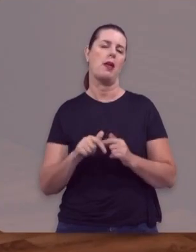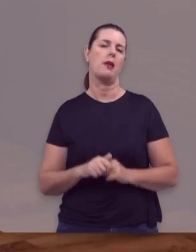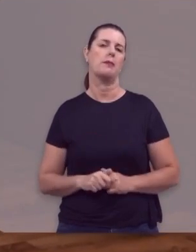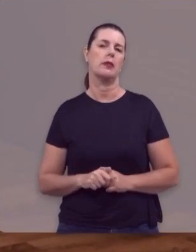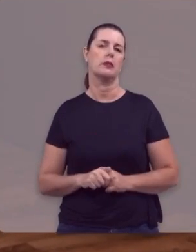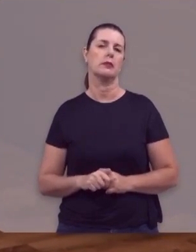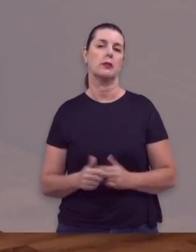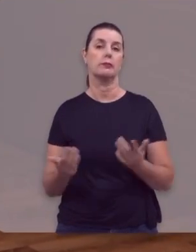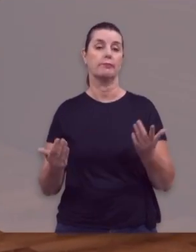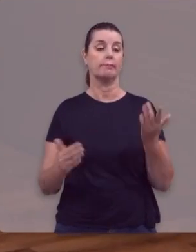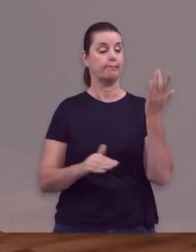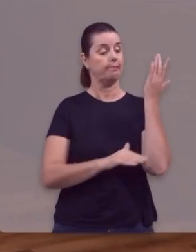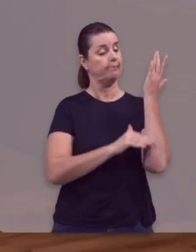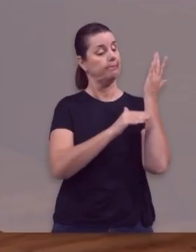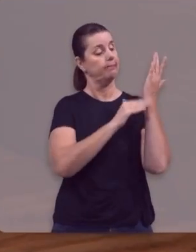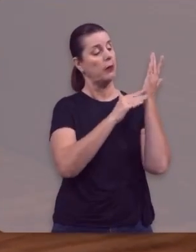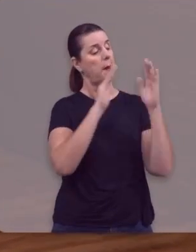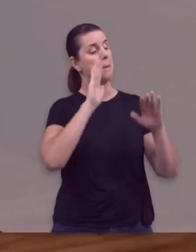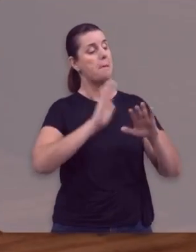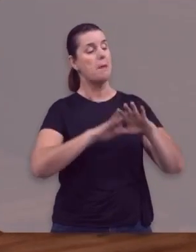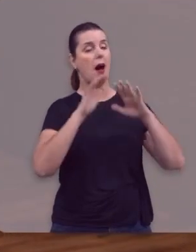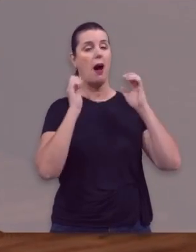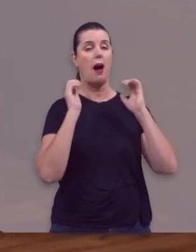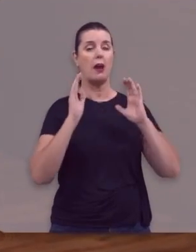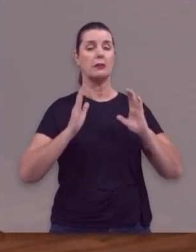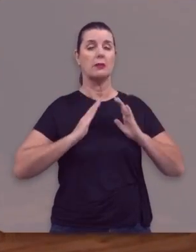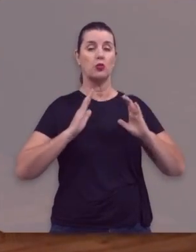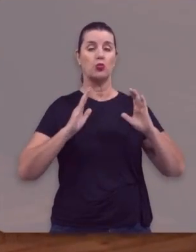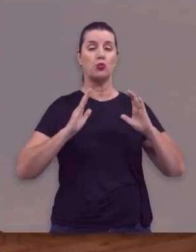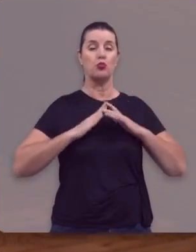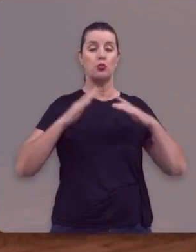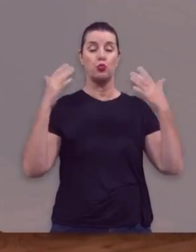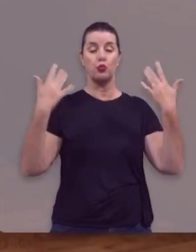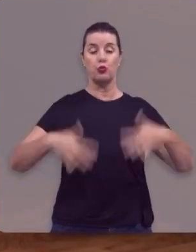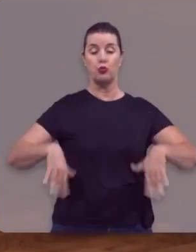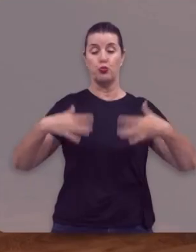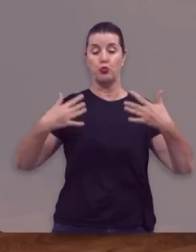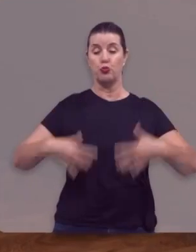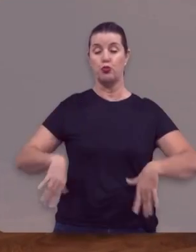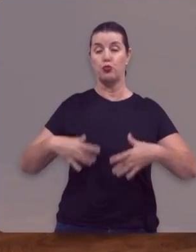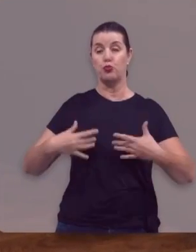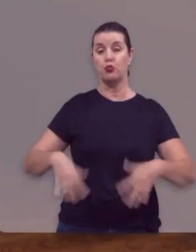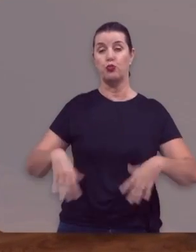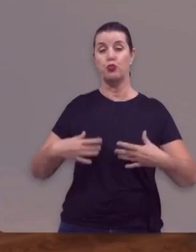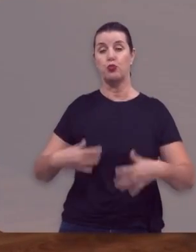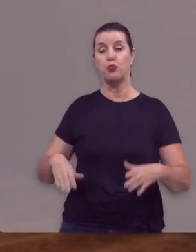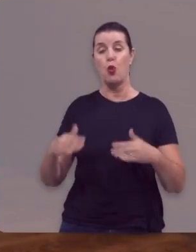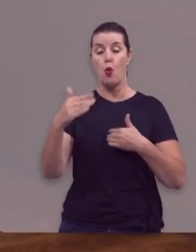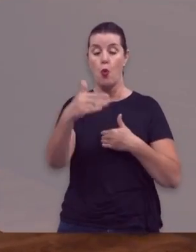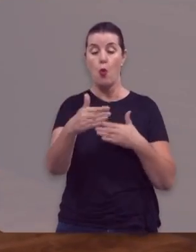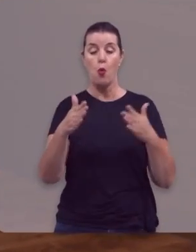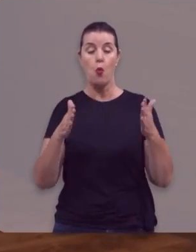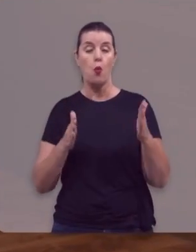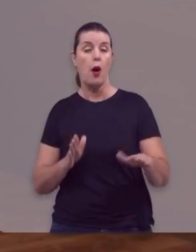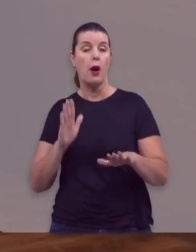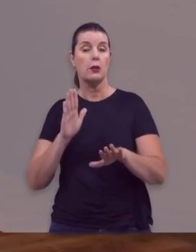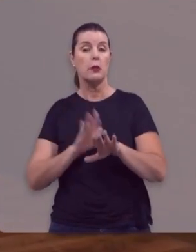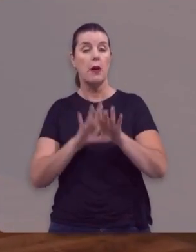O apartamento mais luxuoso, a mansão mais blindada, o quarto